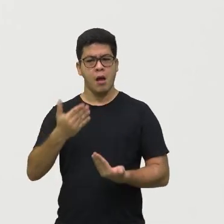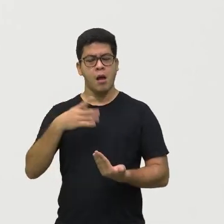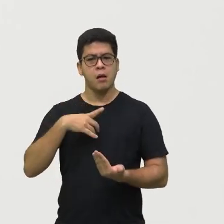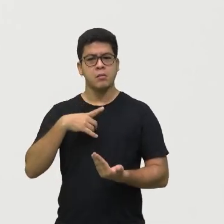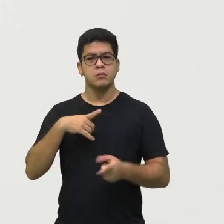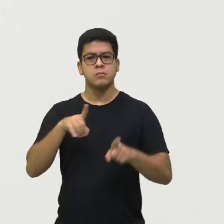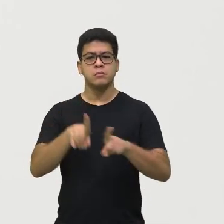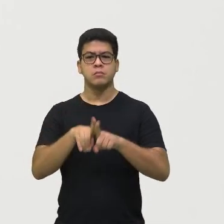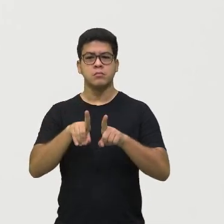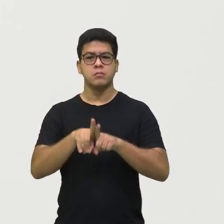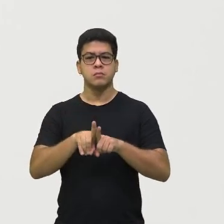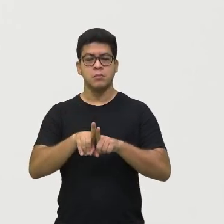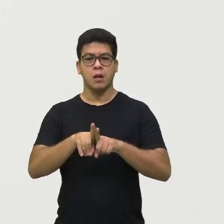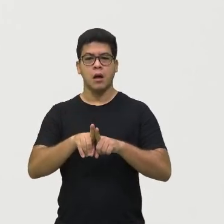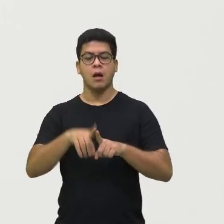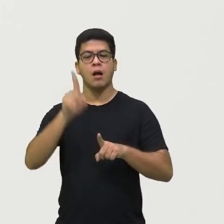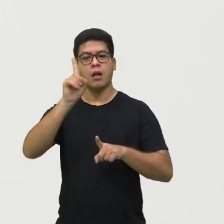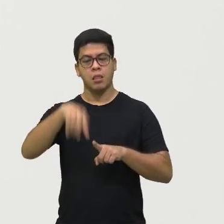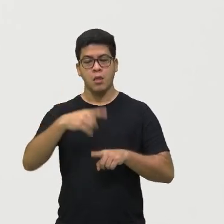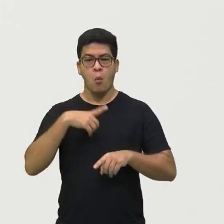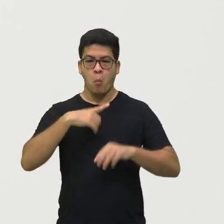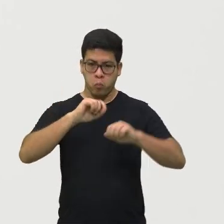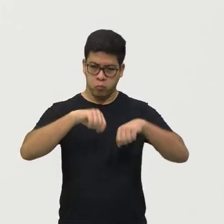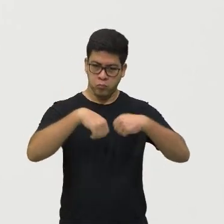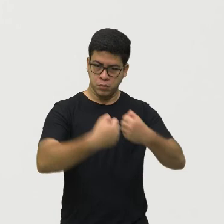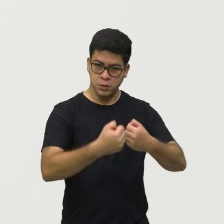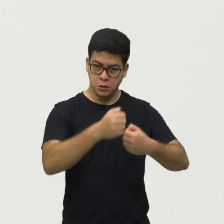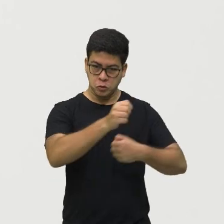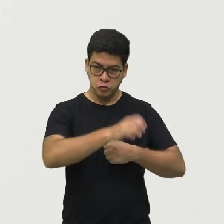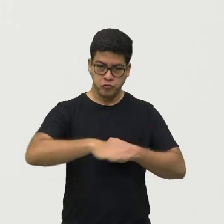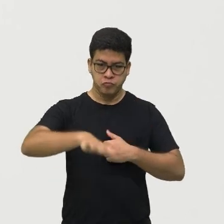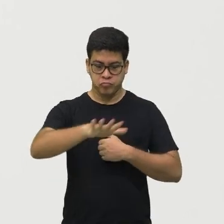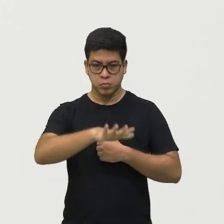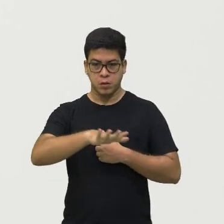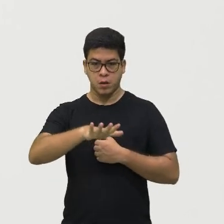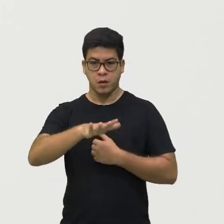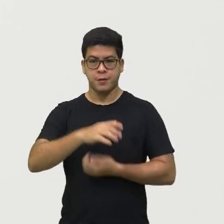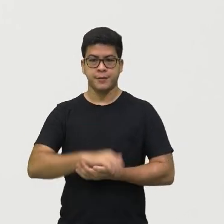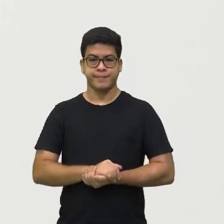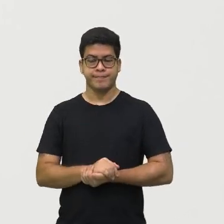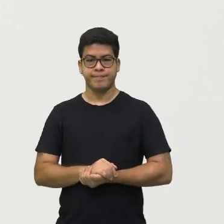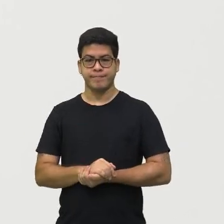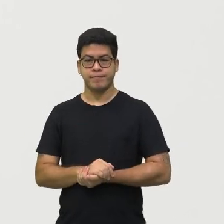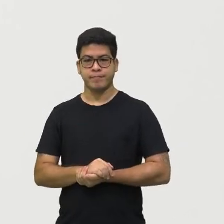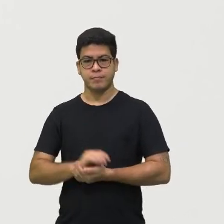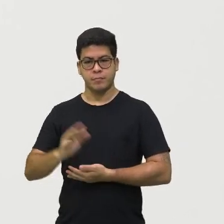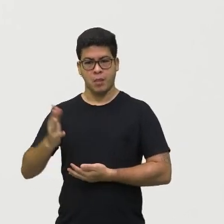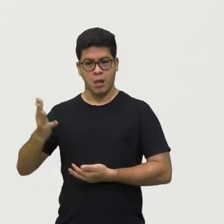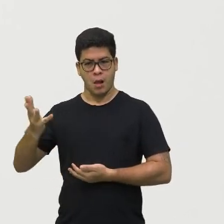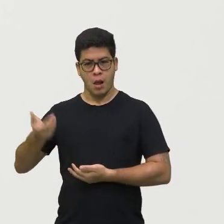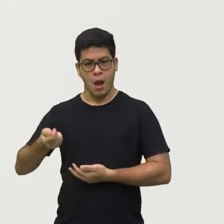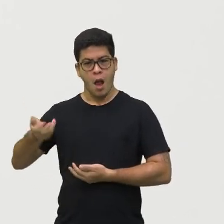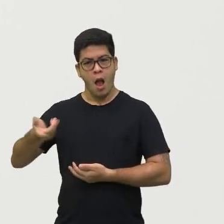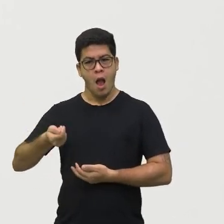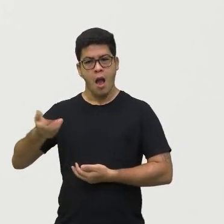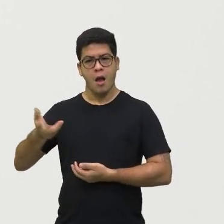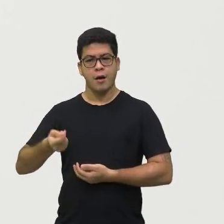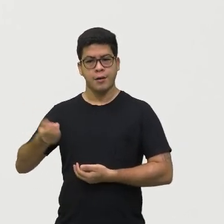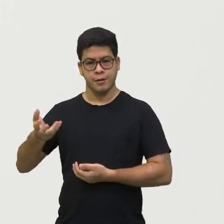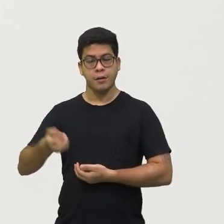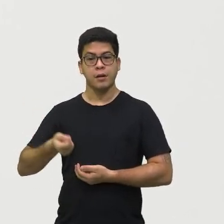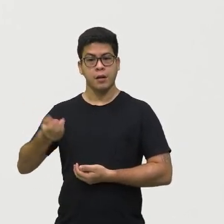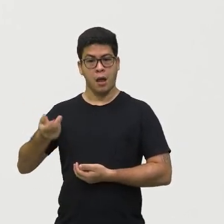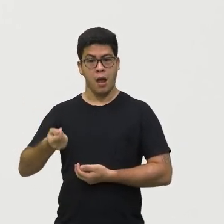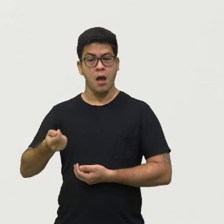campo, né? Porque para gerar potencial tem que ter uma carga na região e essa carga também gera campo. Ela